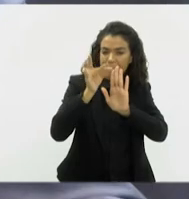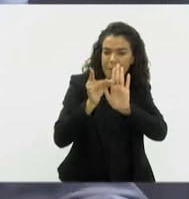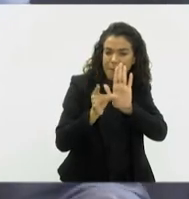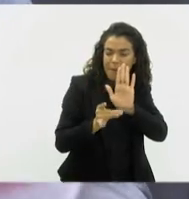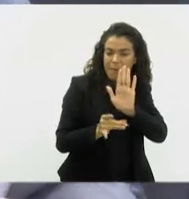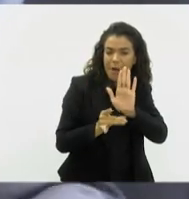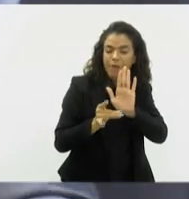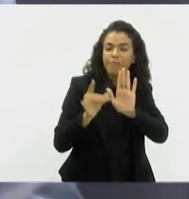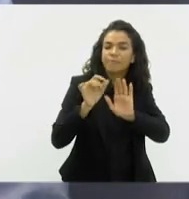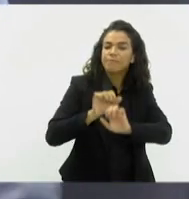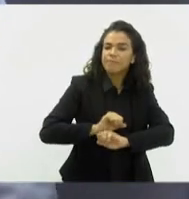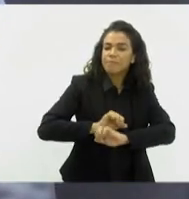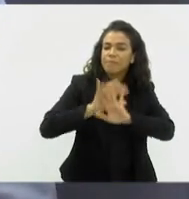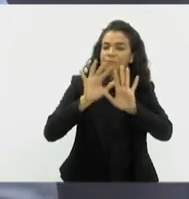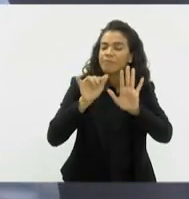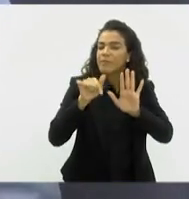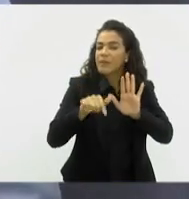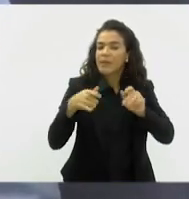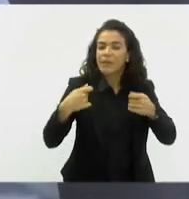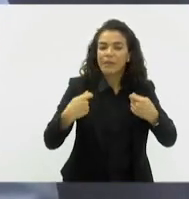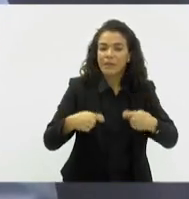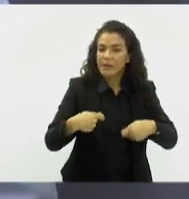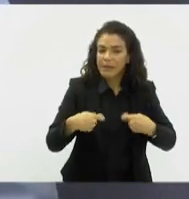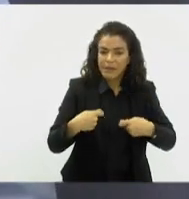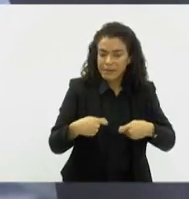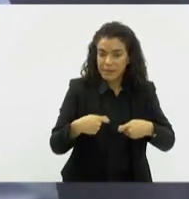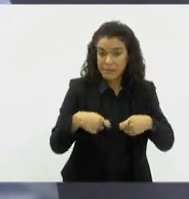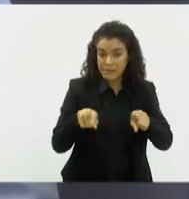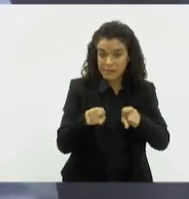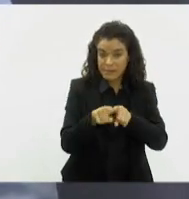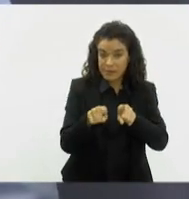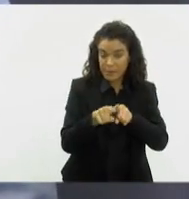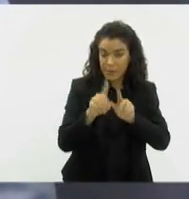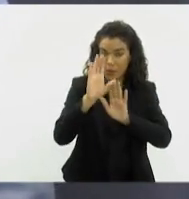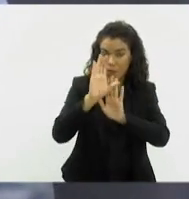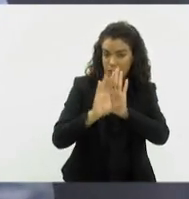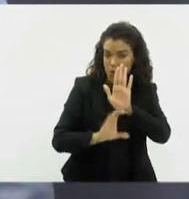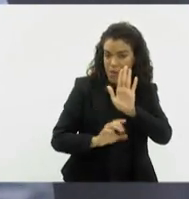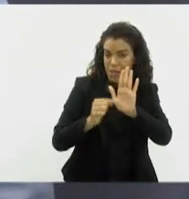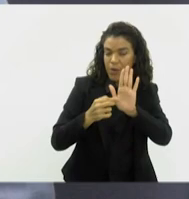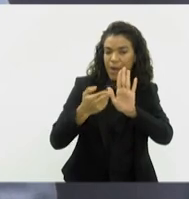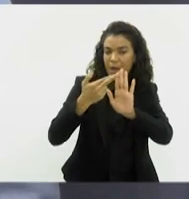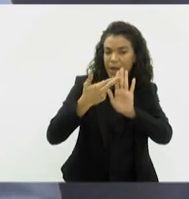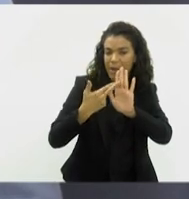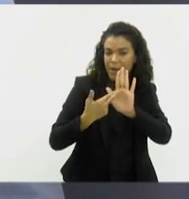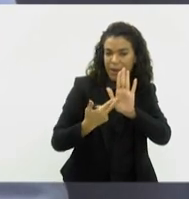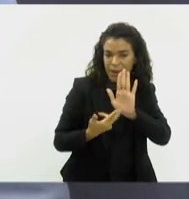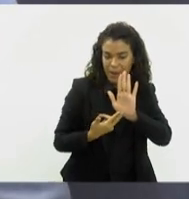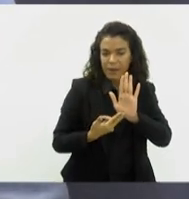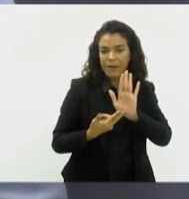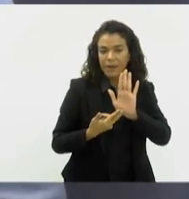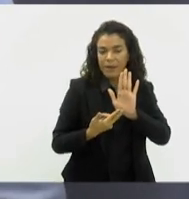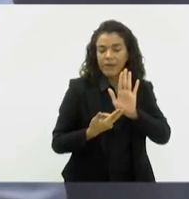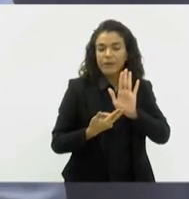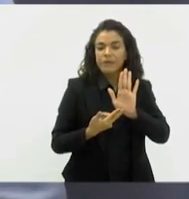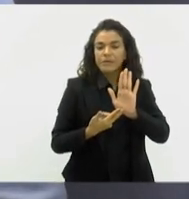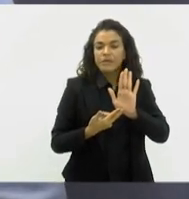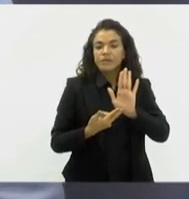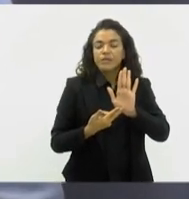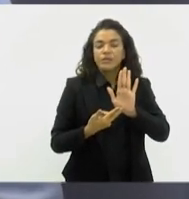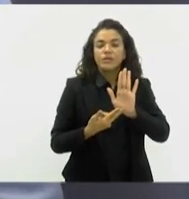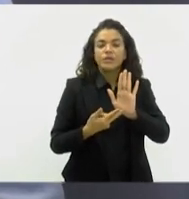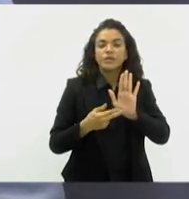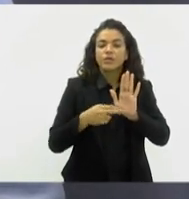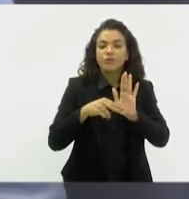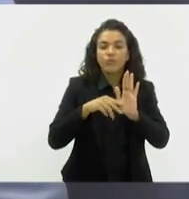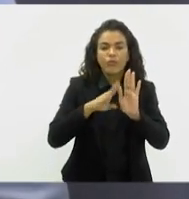ele deixa claro a necessidade de, inclusive no currículo, aí cria regramento aqui para o currículo, de expor de forma